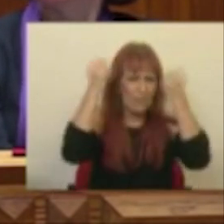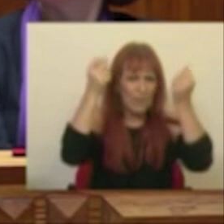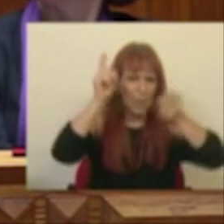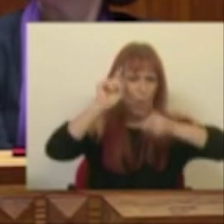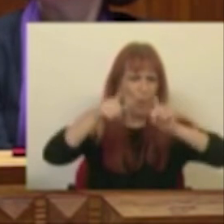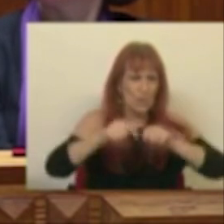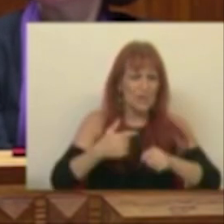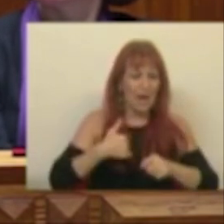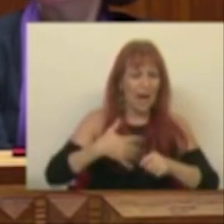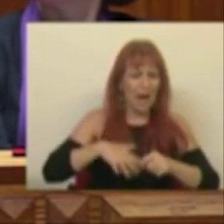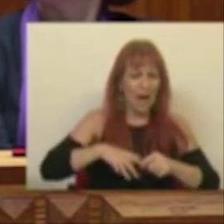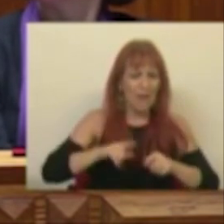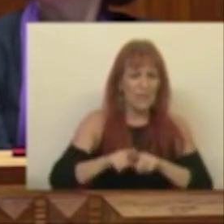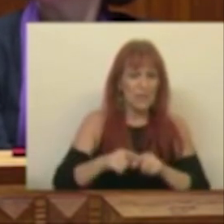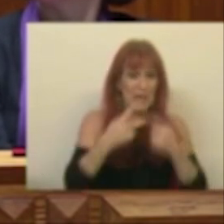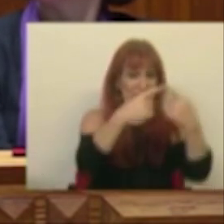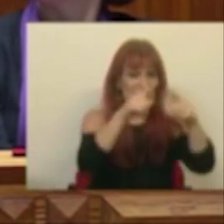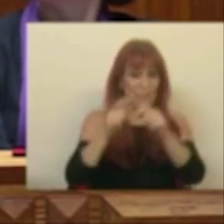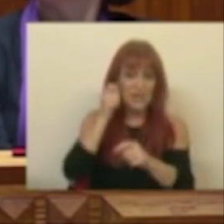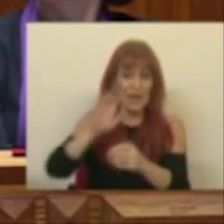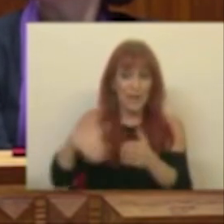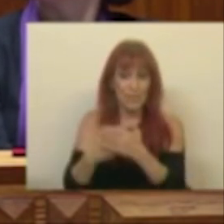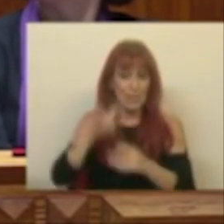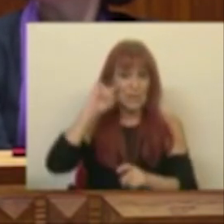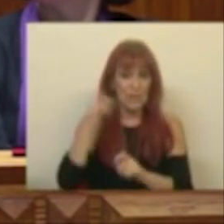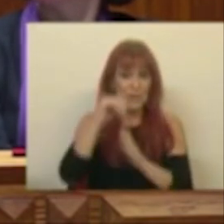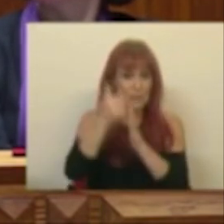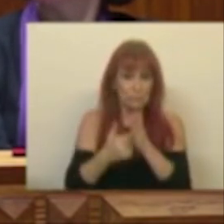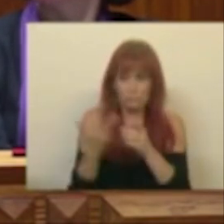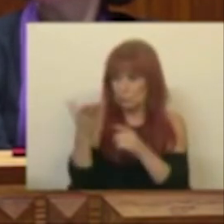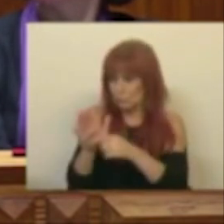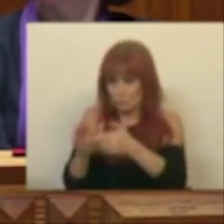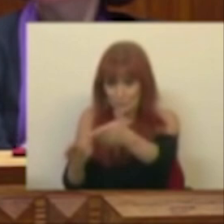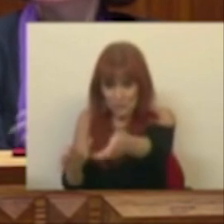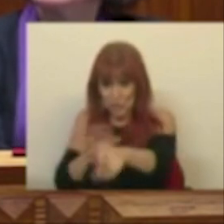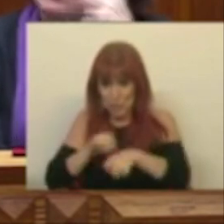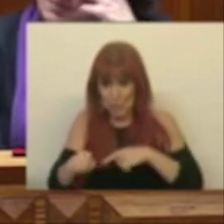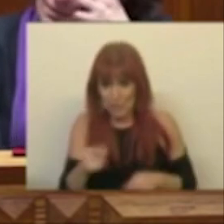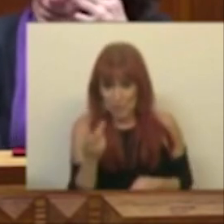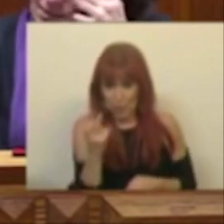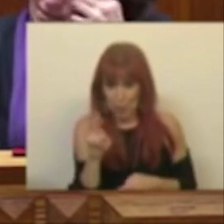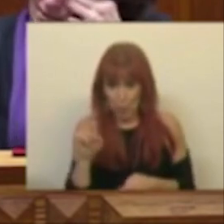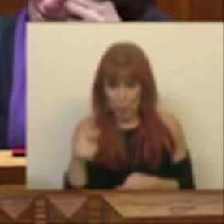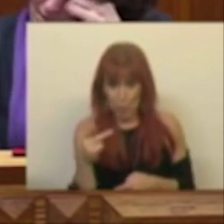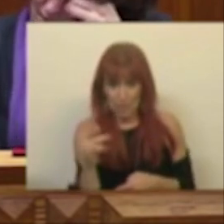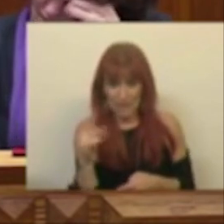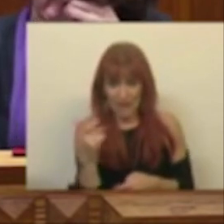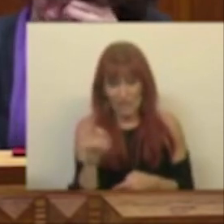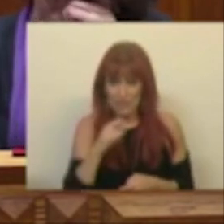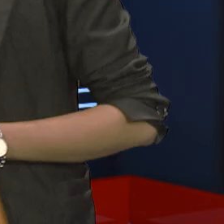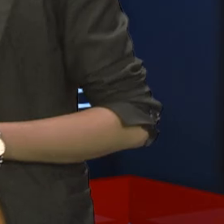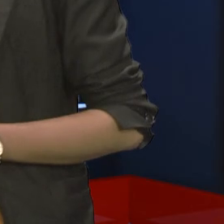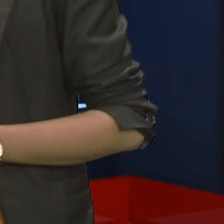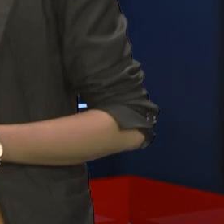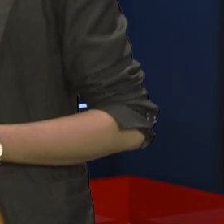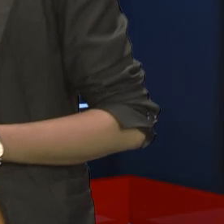daquilo que é pretendido pelos diferentes proponentes da revisão constitucional, designadamente pelo Sr. Deputado Rui Tavares. Posso estar enganado, mas não creio que